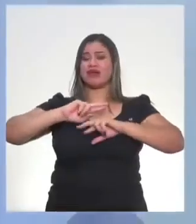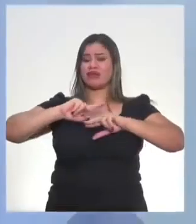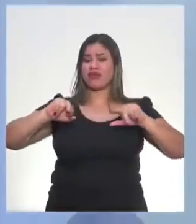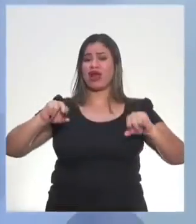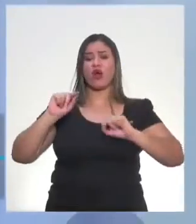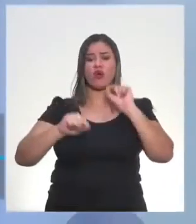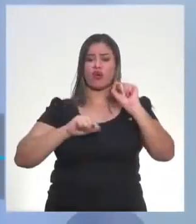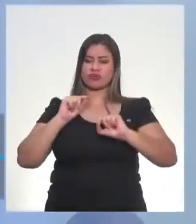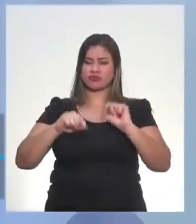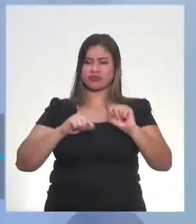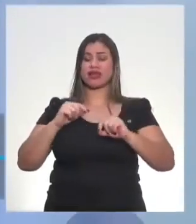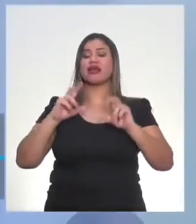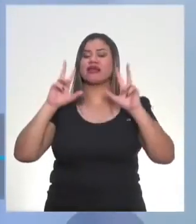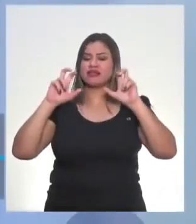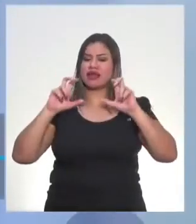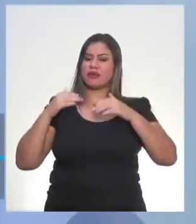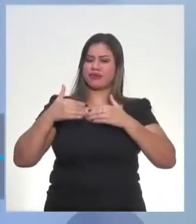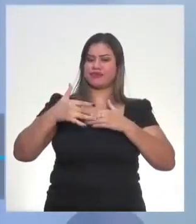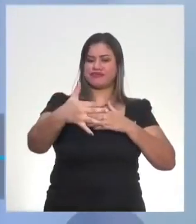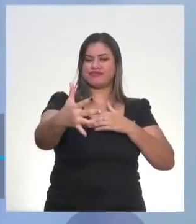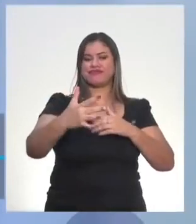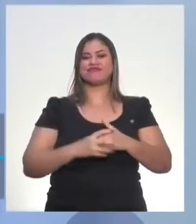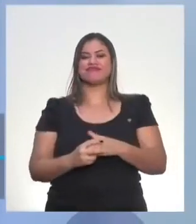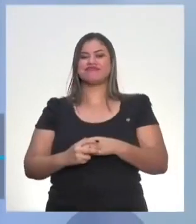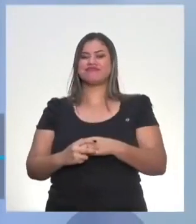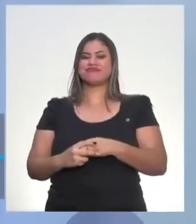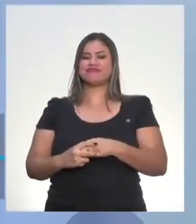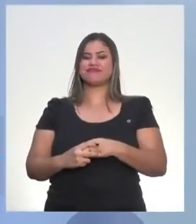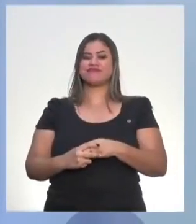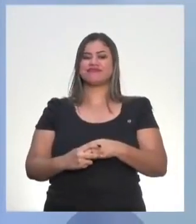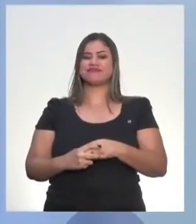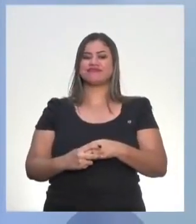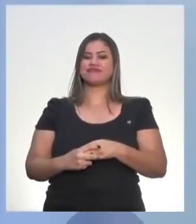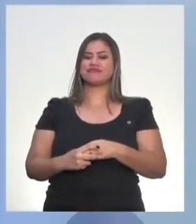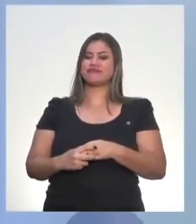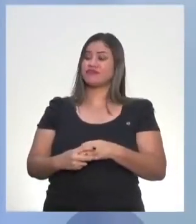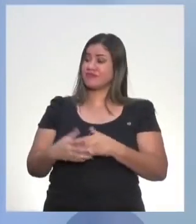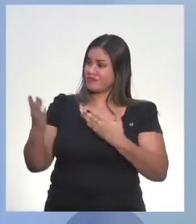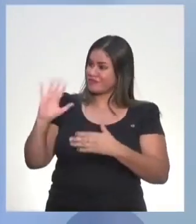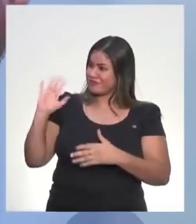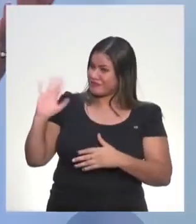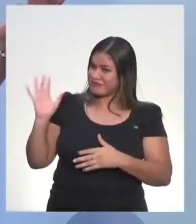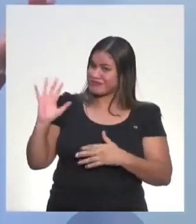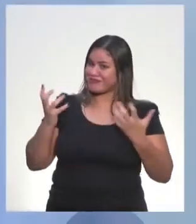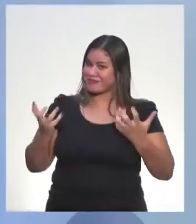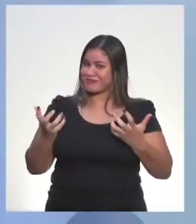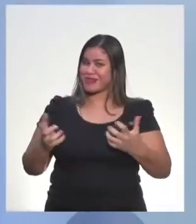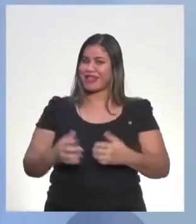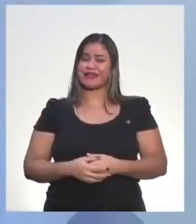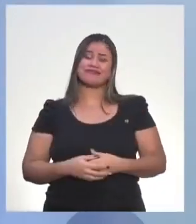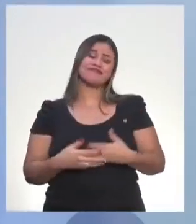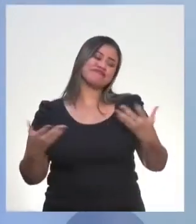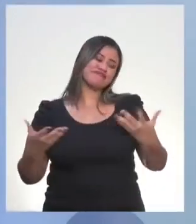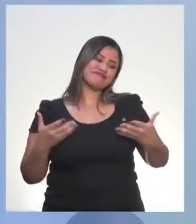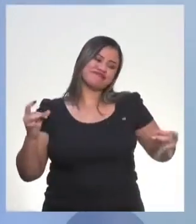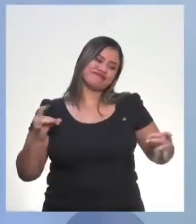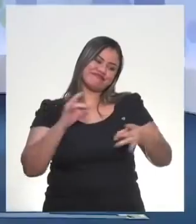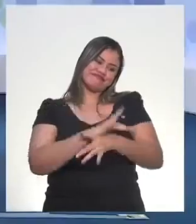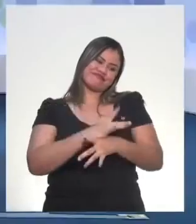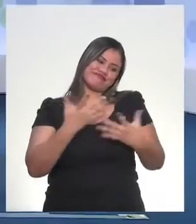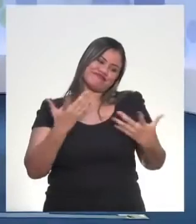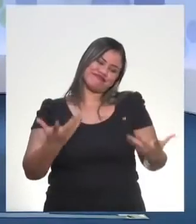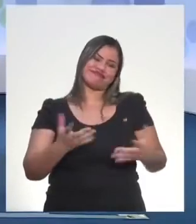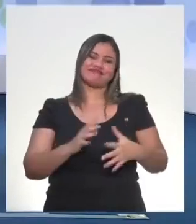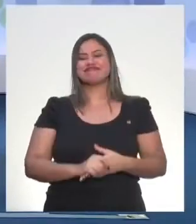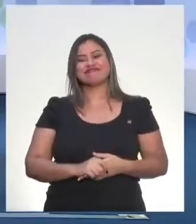gente vai desenvolver melhor esse tema no passar do tempo. E aí, Fábio, quer despedir deles? Porque, infelizmente, acabou o nosso